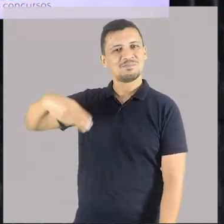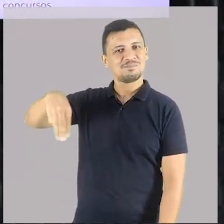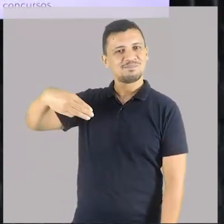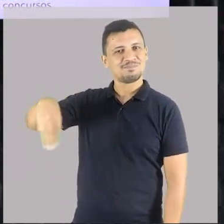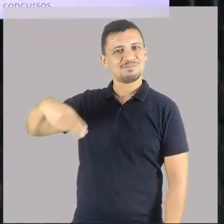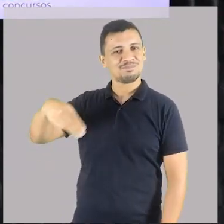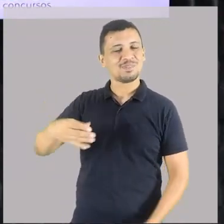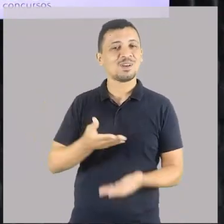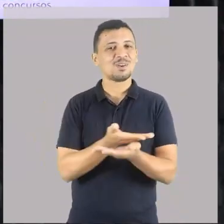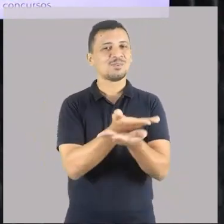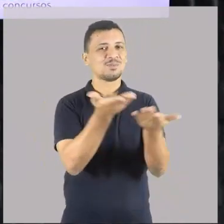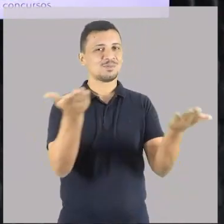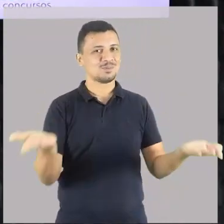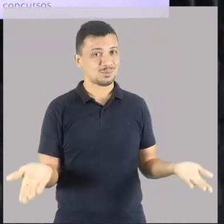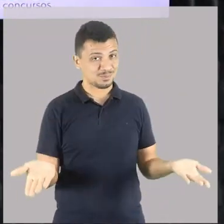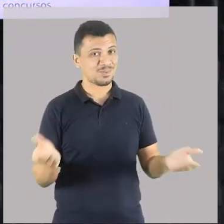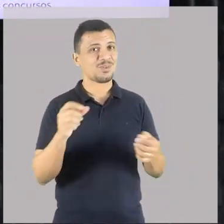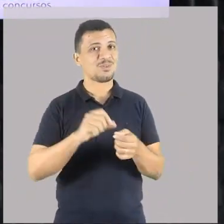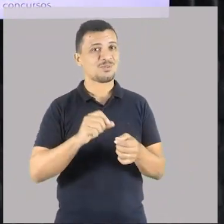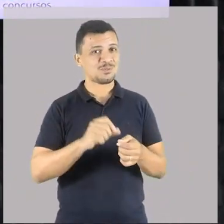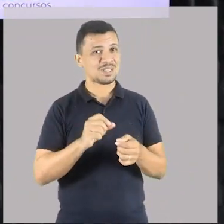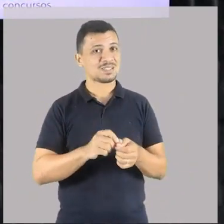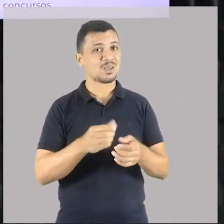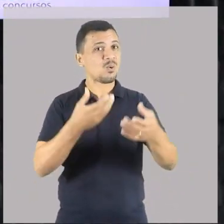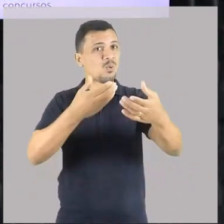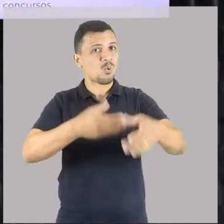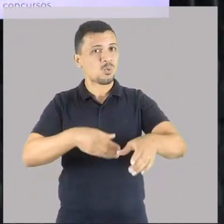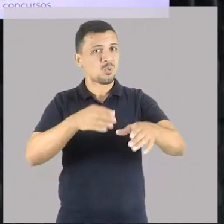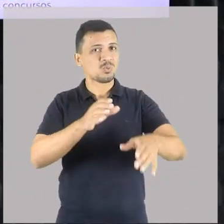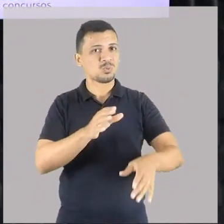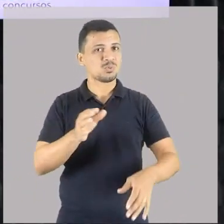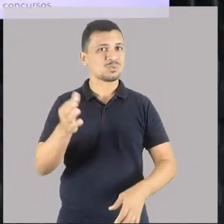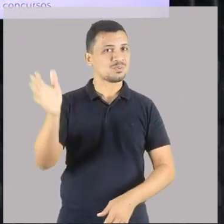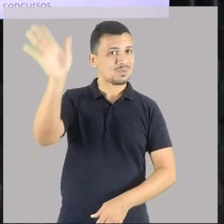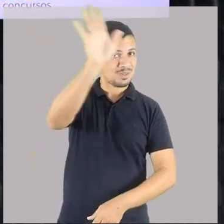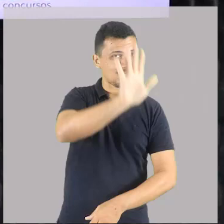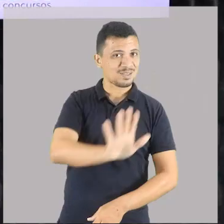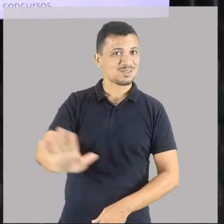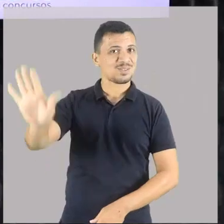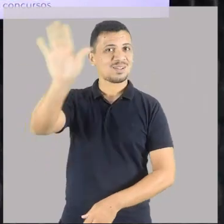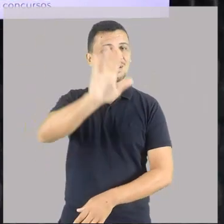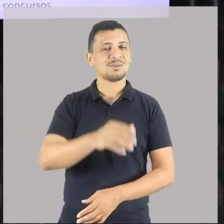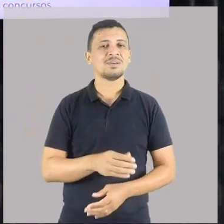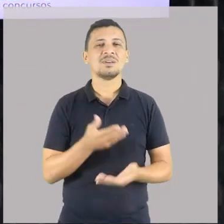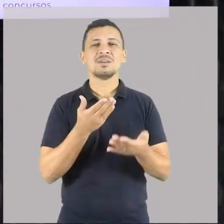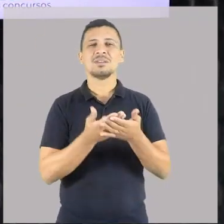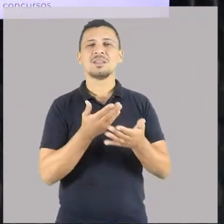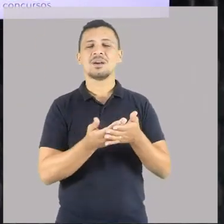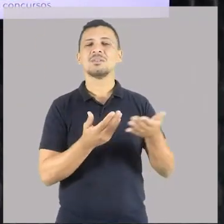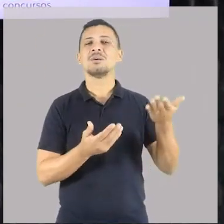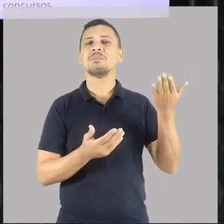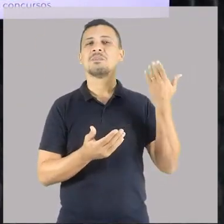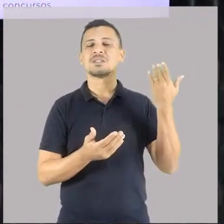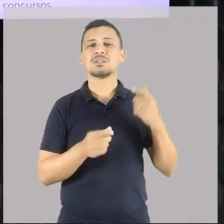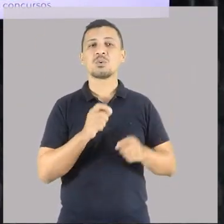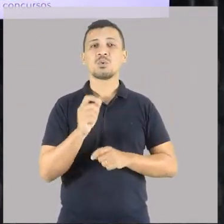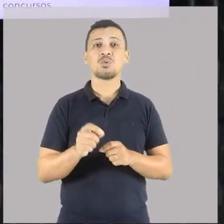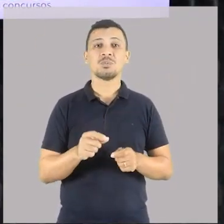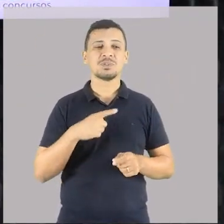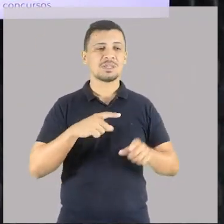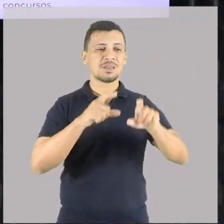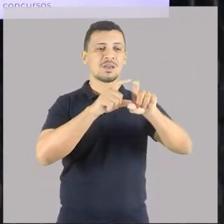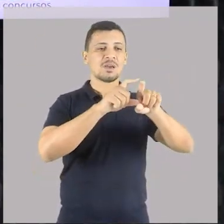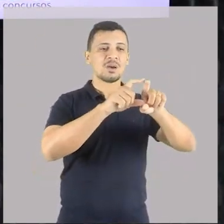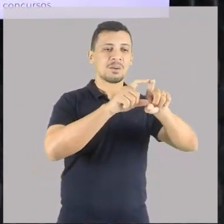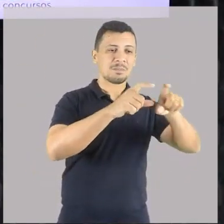para você que vai fazer o concurso nacional. Na aula passada, nós conversamos sobre período